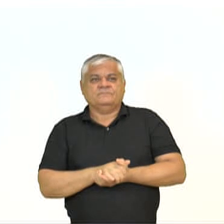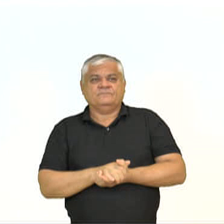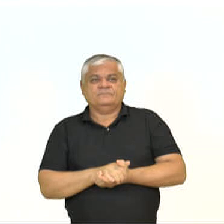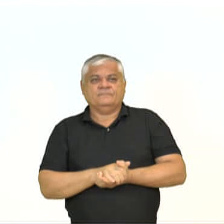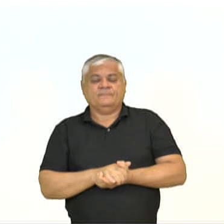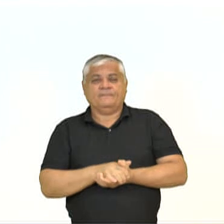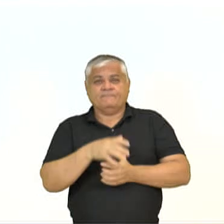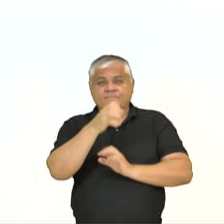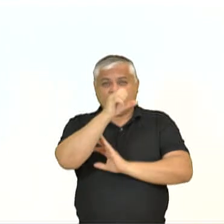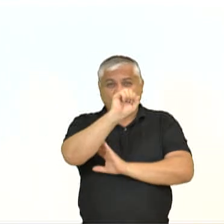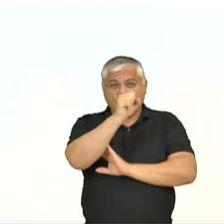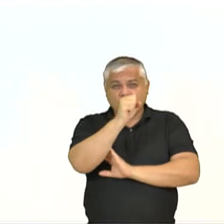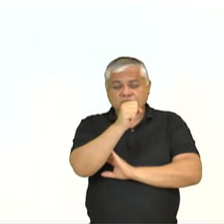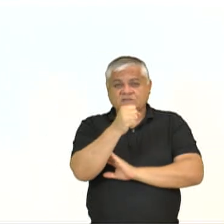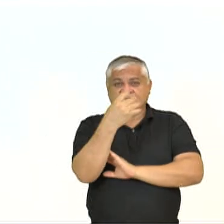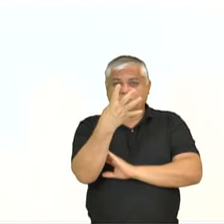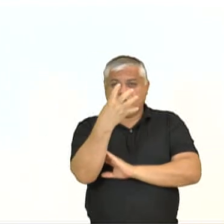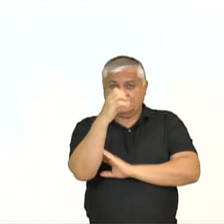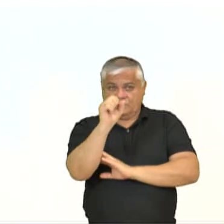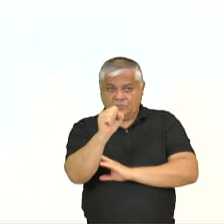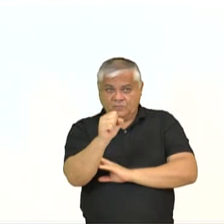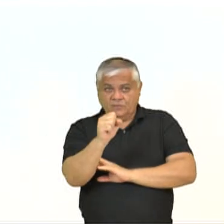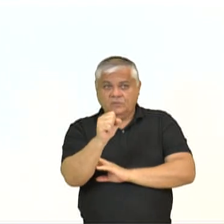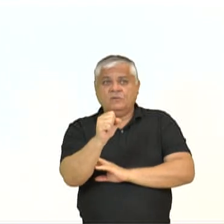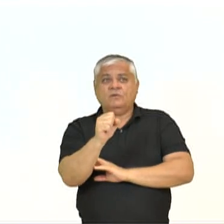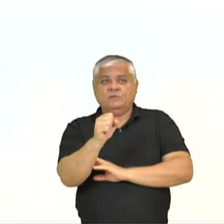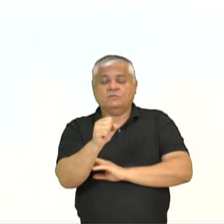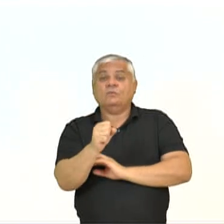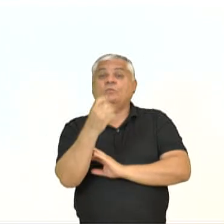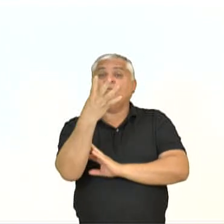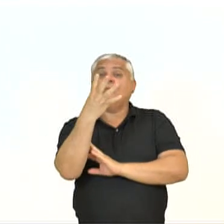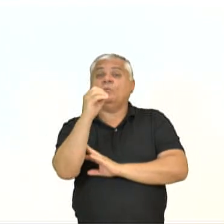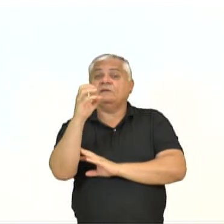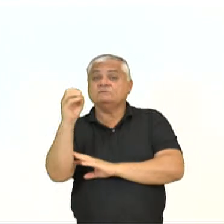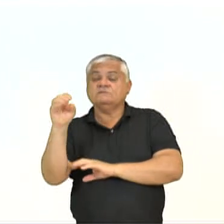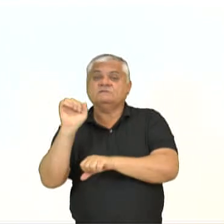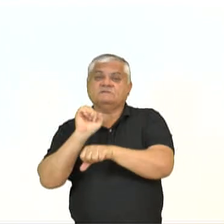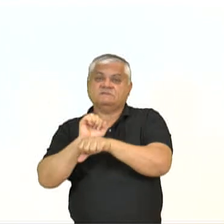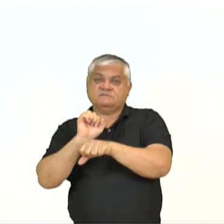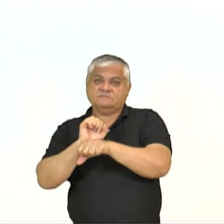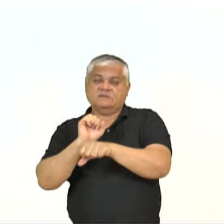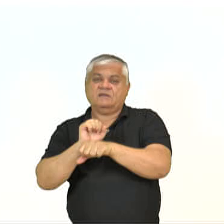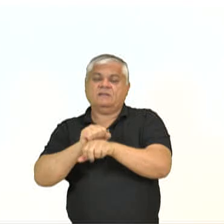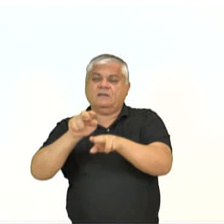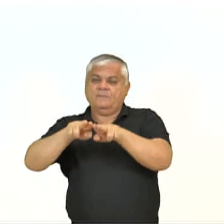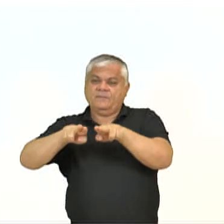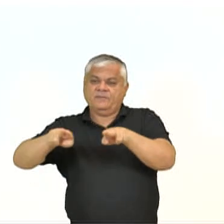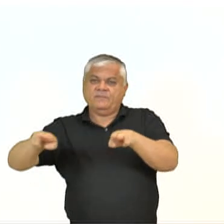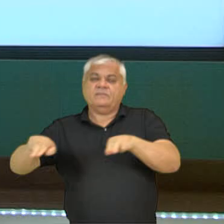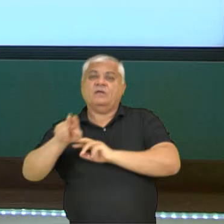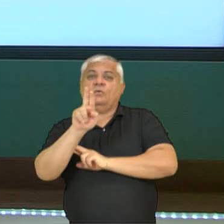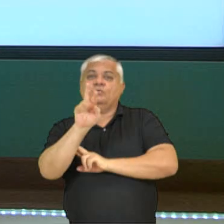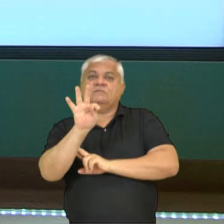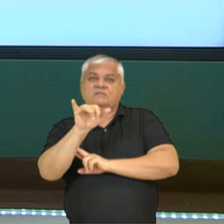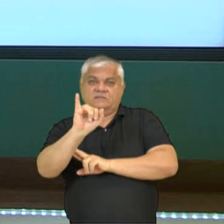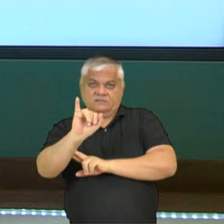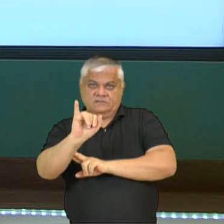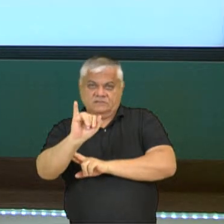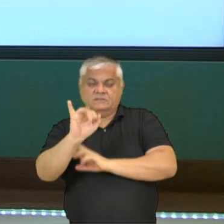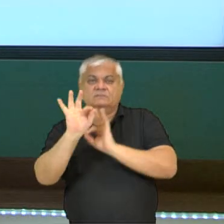Desses 848 da lista, 400 esperavam por um leito de UTI, ou